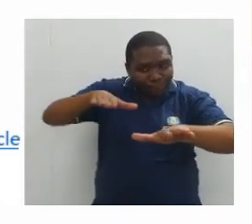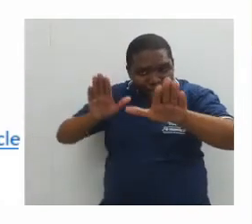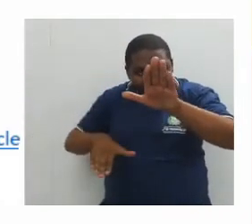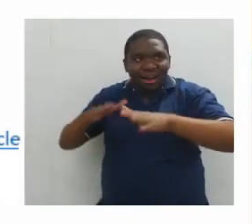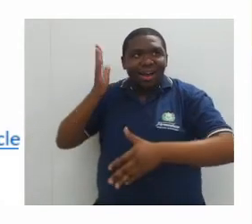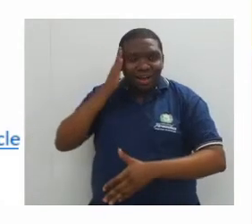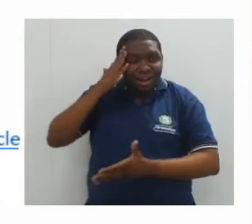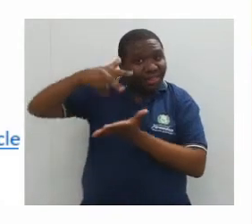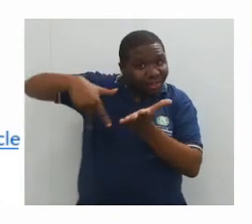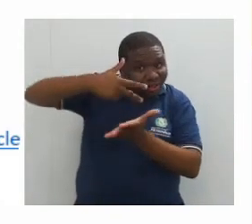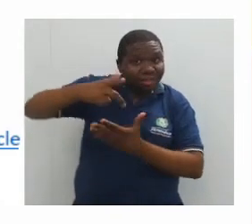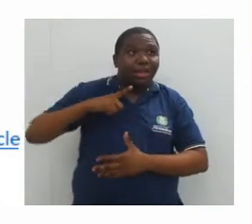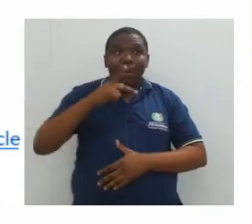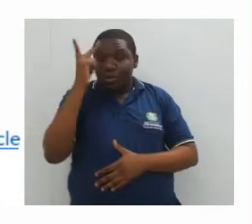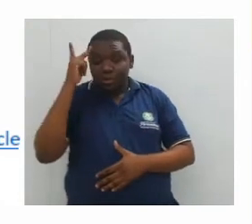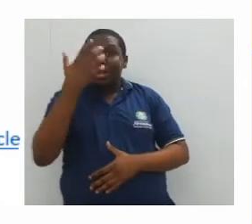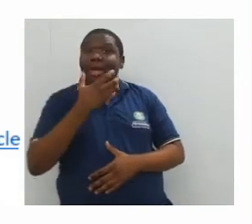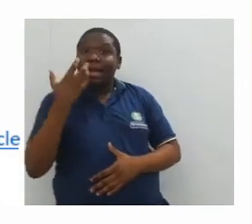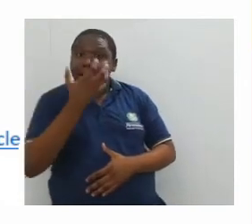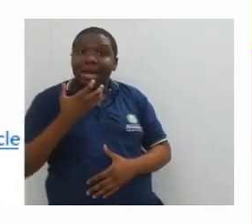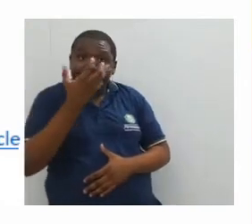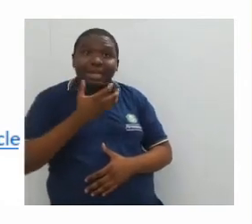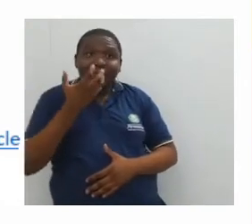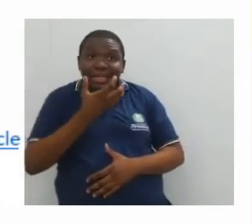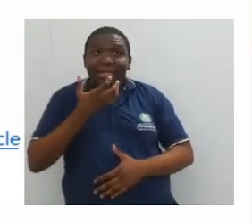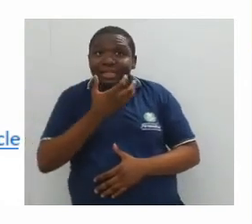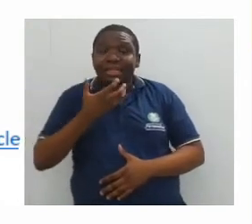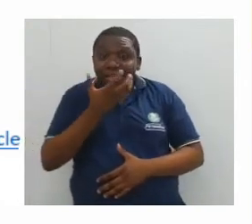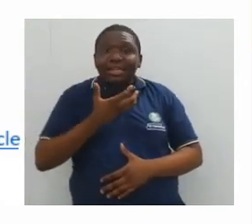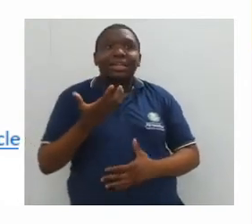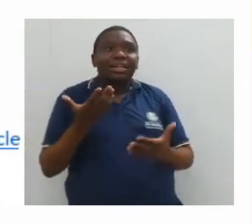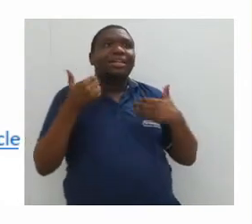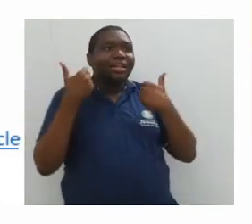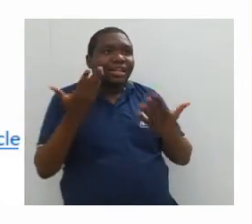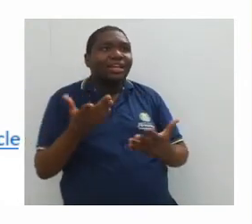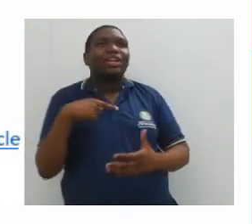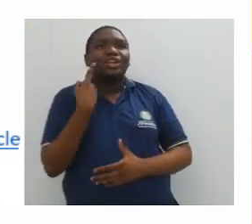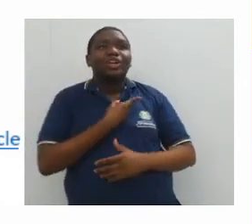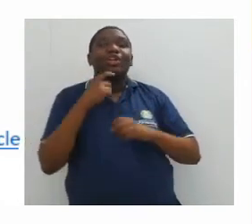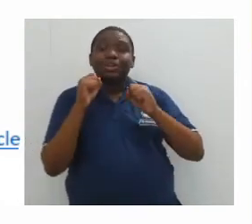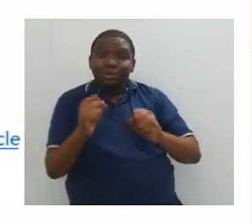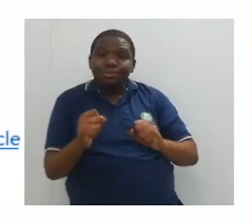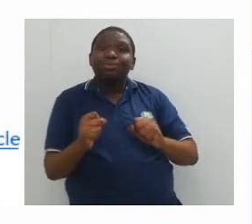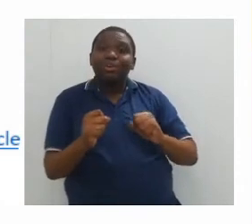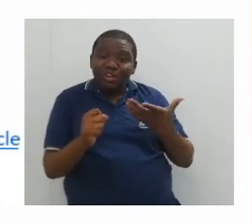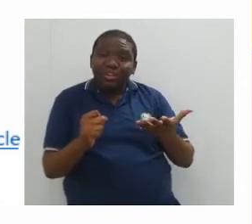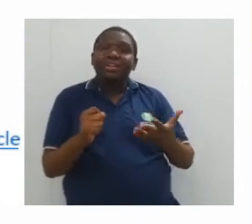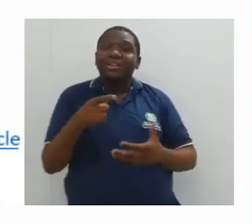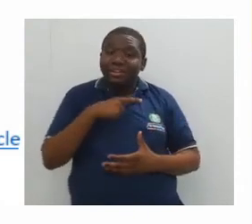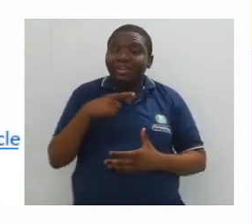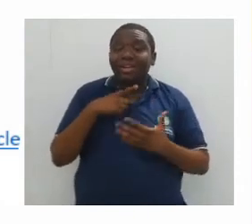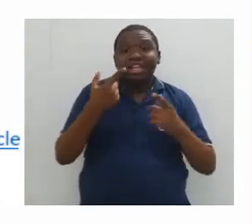atrás. A gente tem um cantador que puxa os cantos com improviso. E aí a gente pode... existe